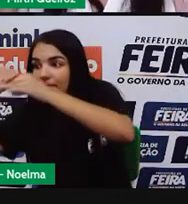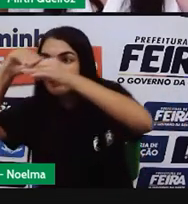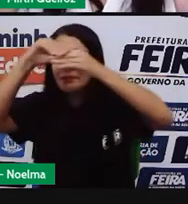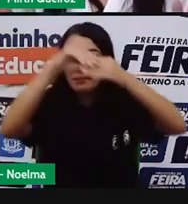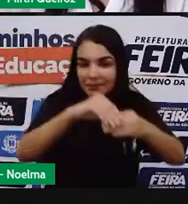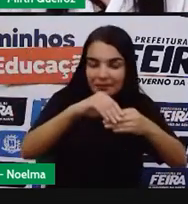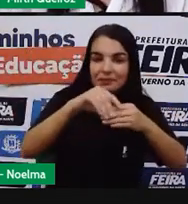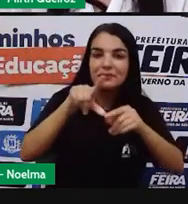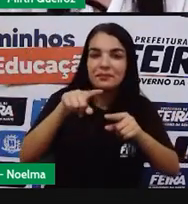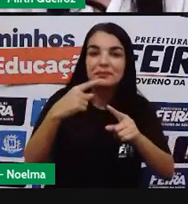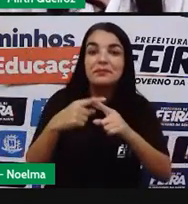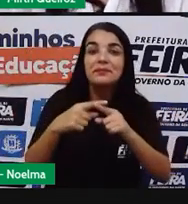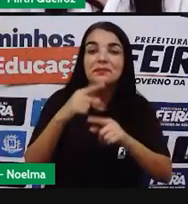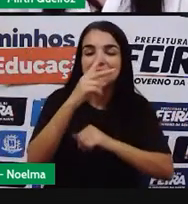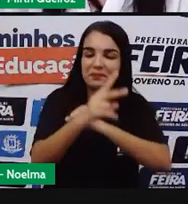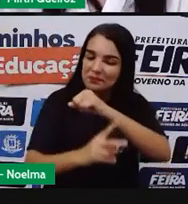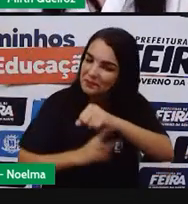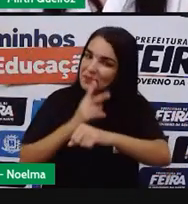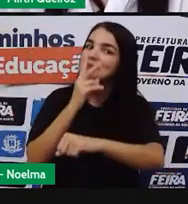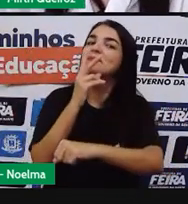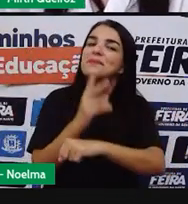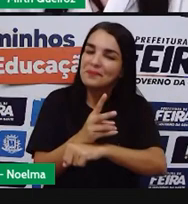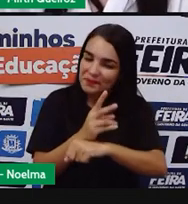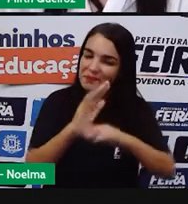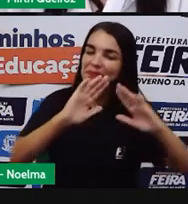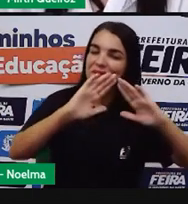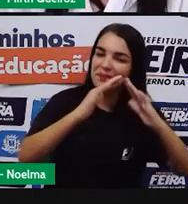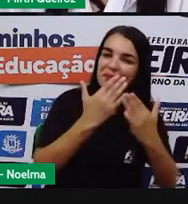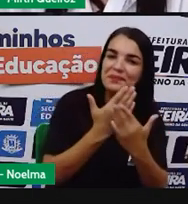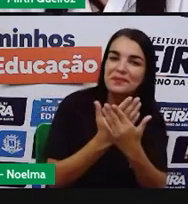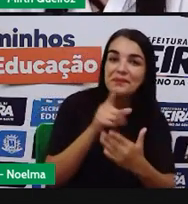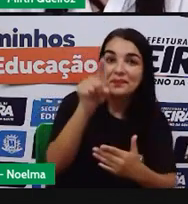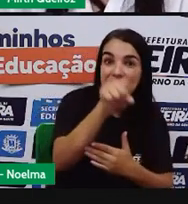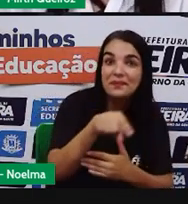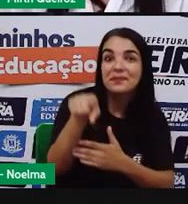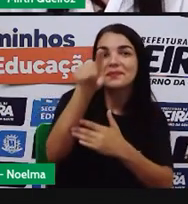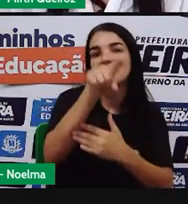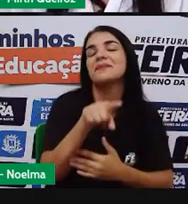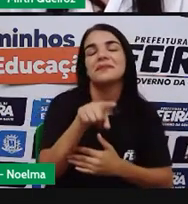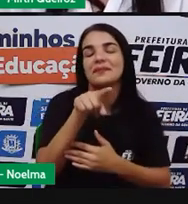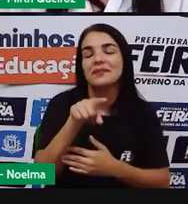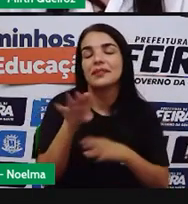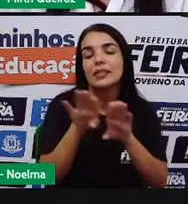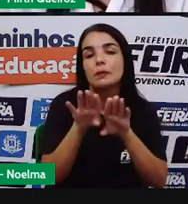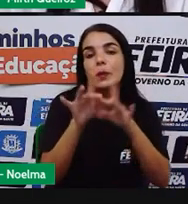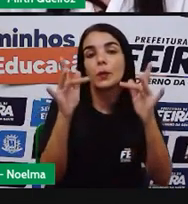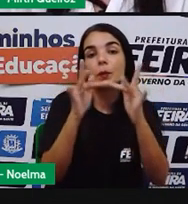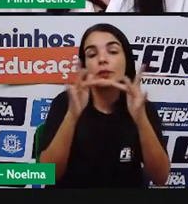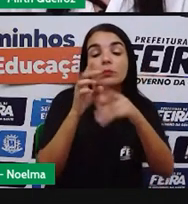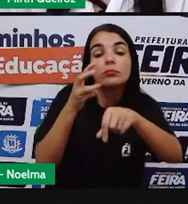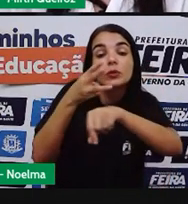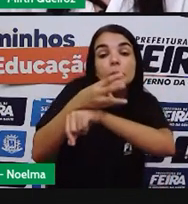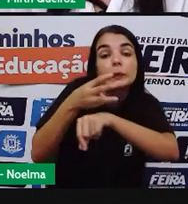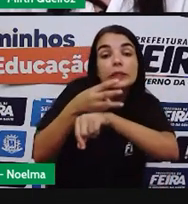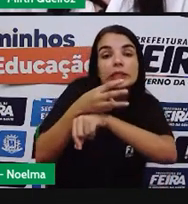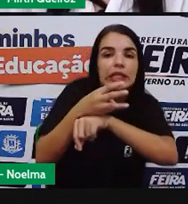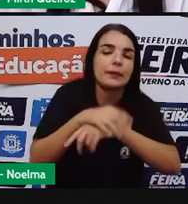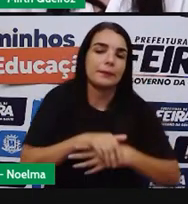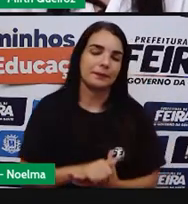através aqui dessa telinha e através do contato que vocês têm com os professores de vocês aí pelo